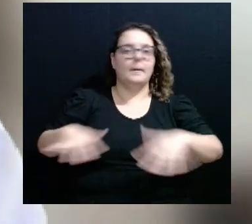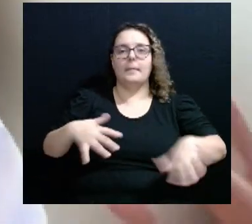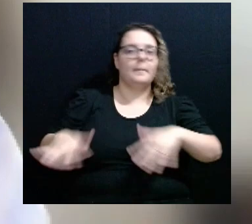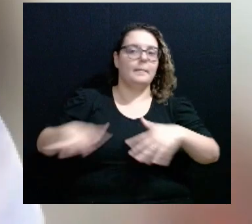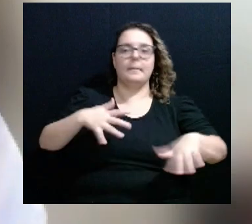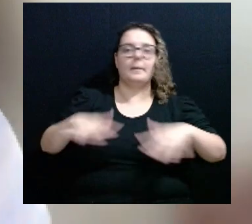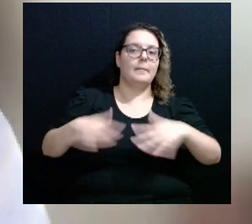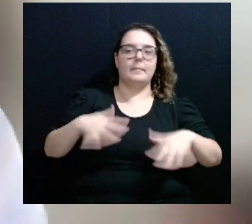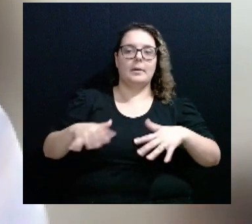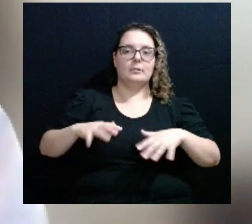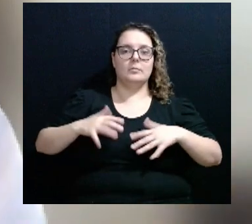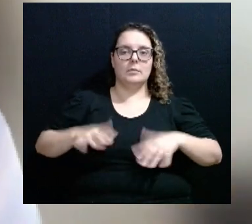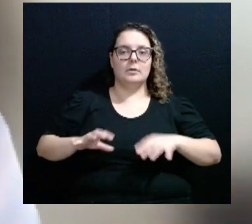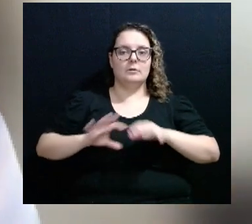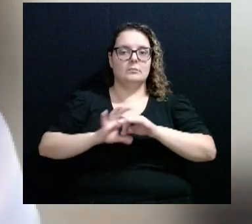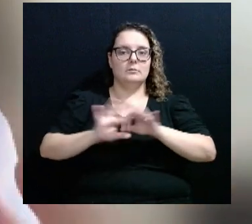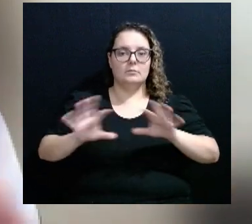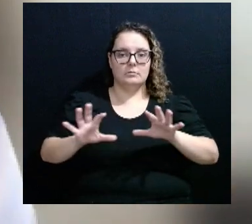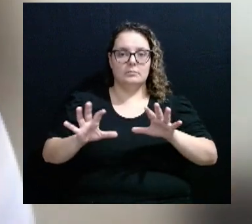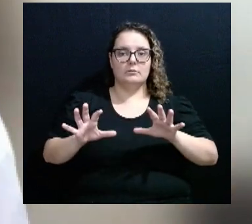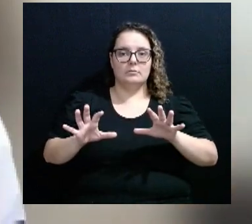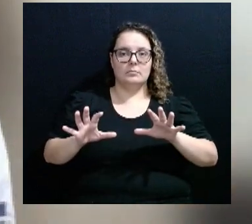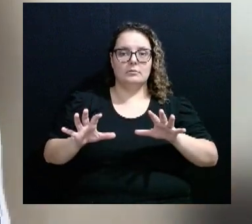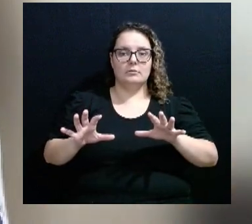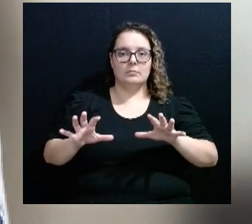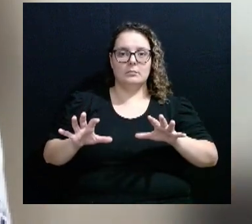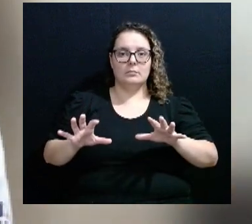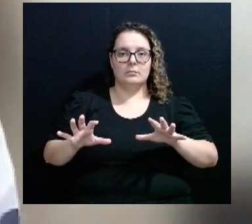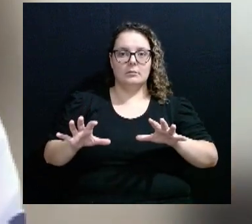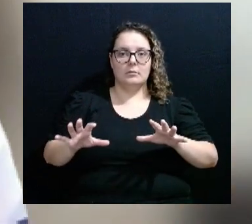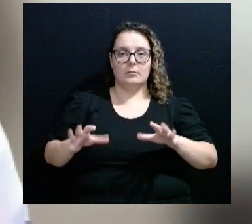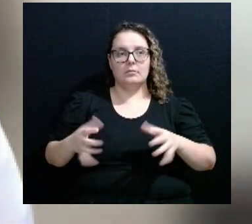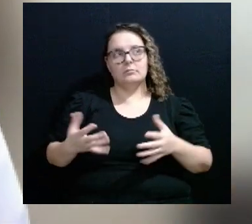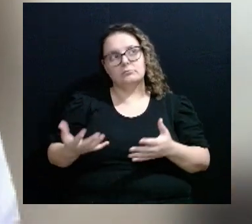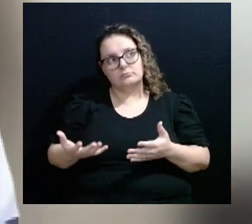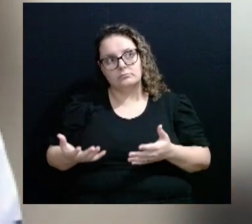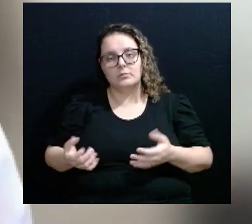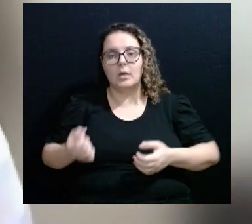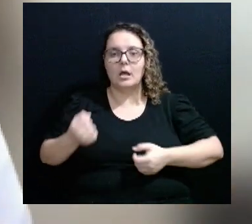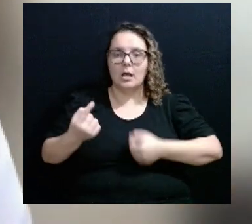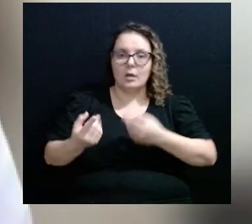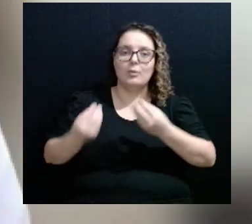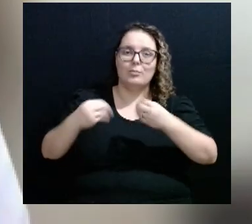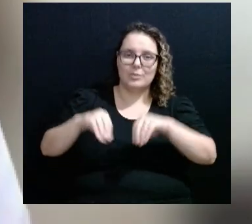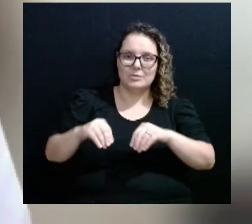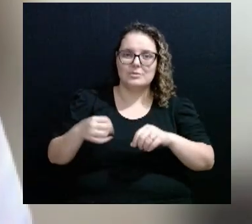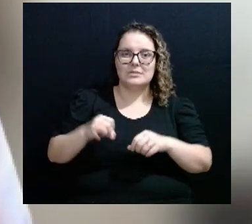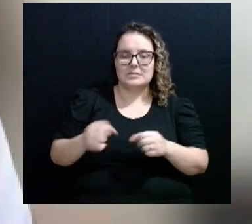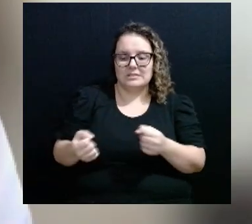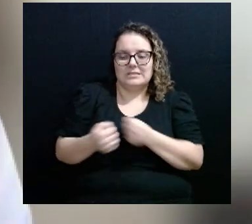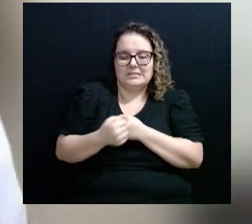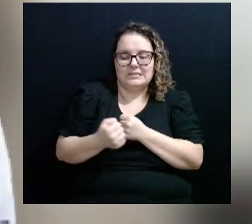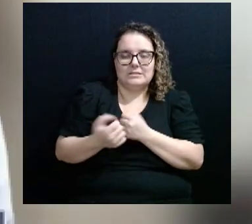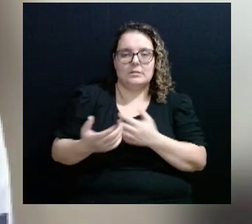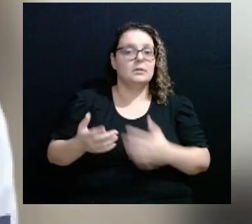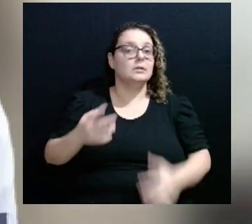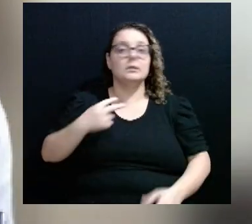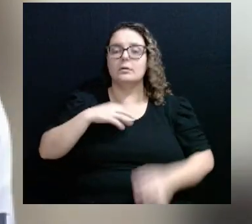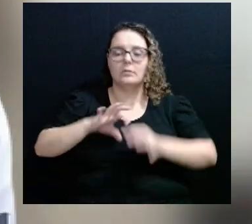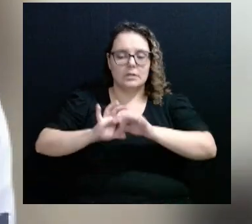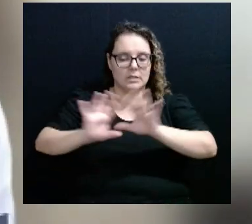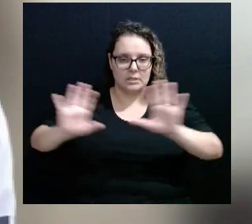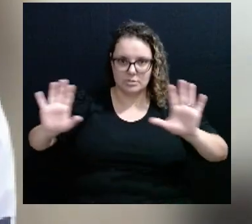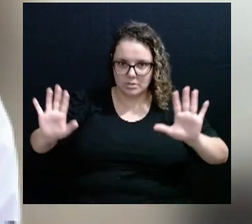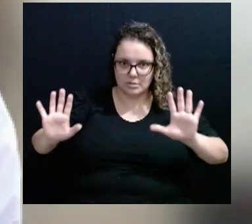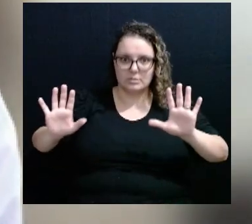uma movimentação muscular. Então você pode até trazer assim algum prejuízo para ela, você